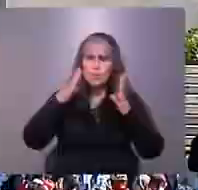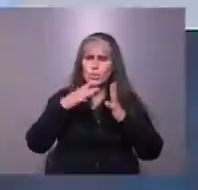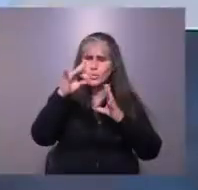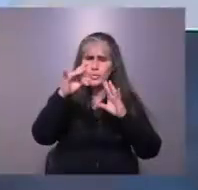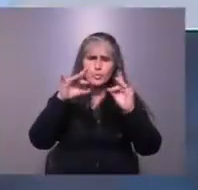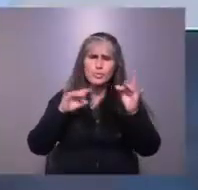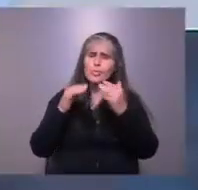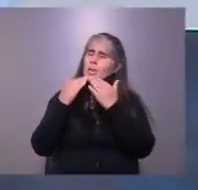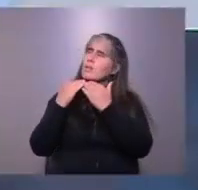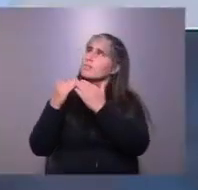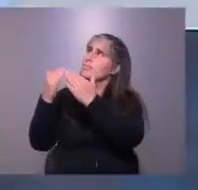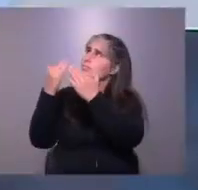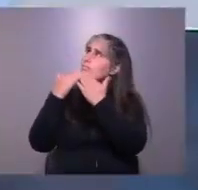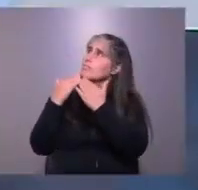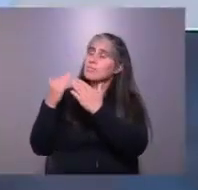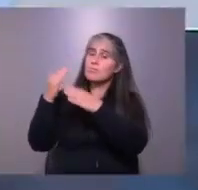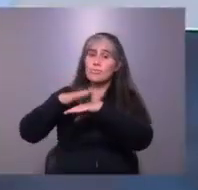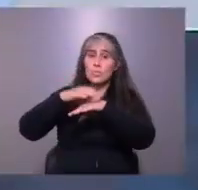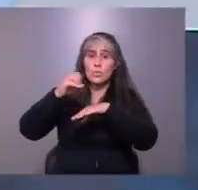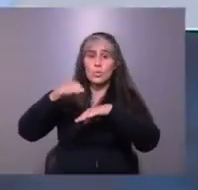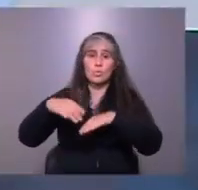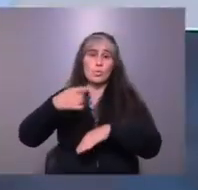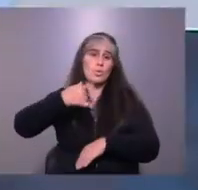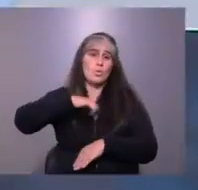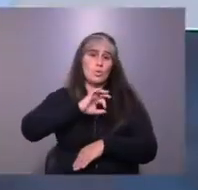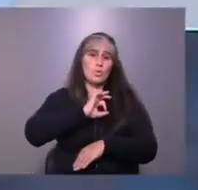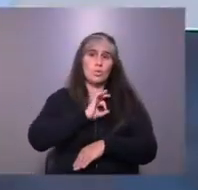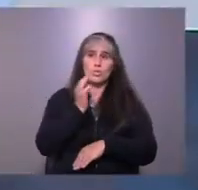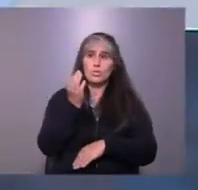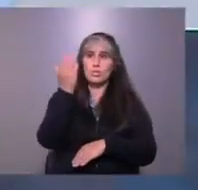parte, por nosso Senhor Jesus Cristo,